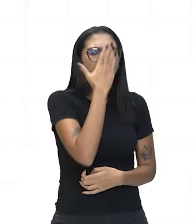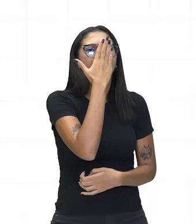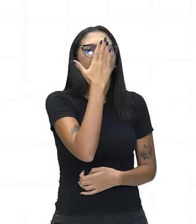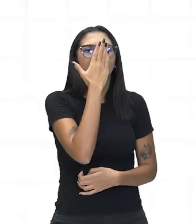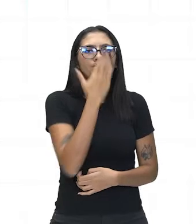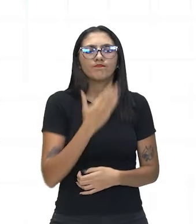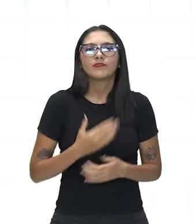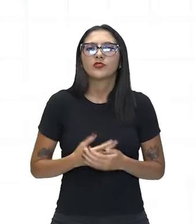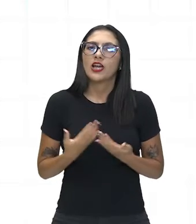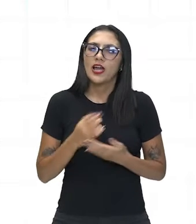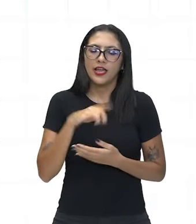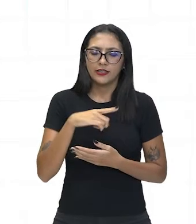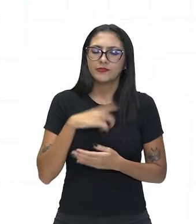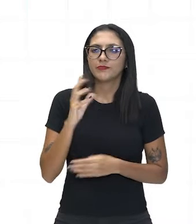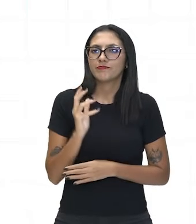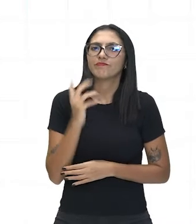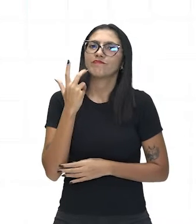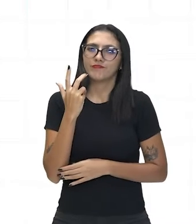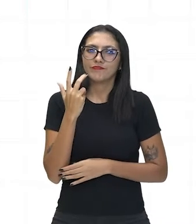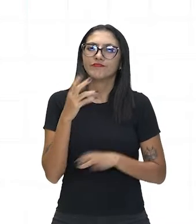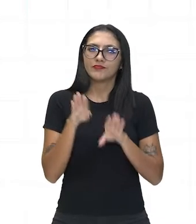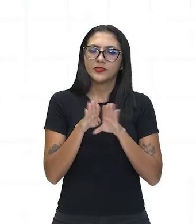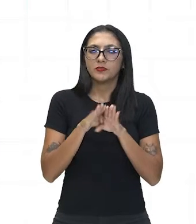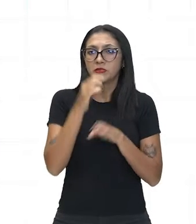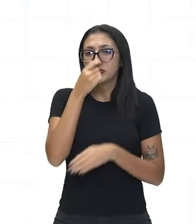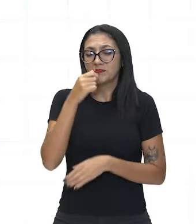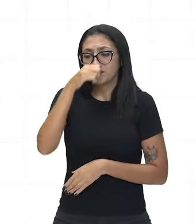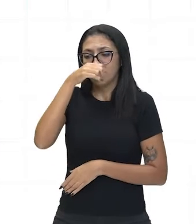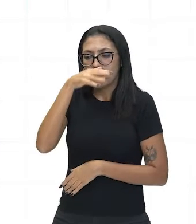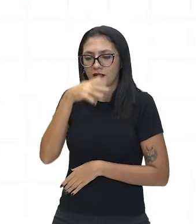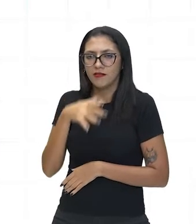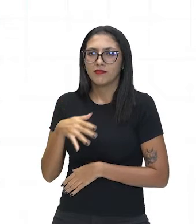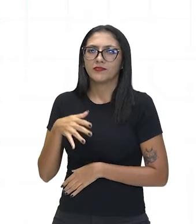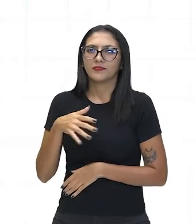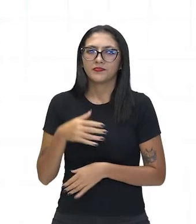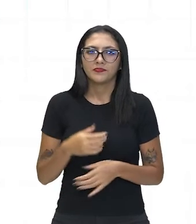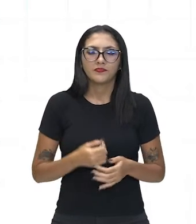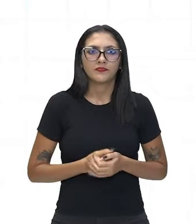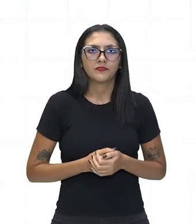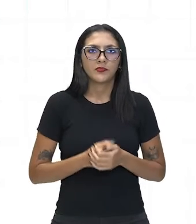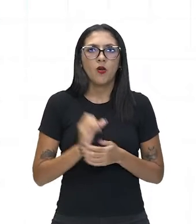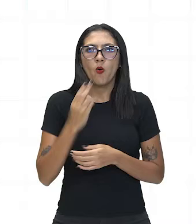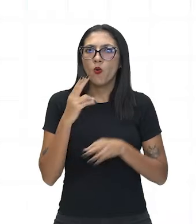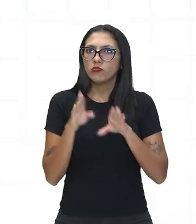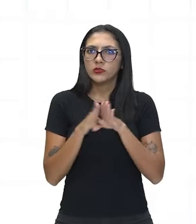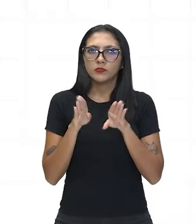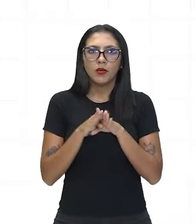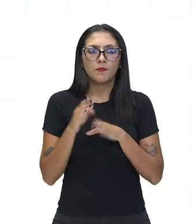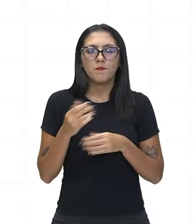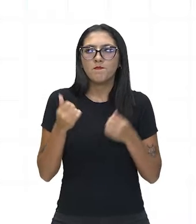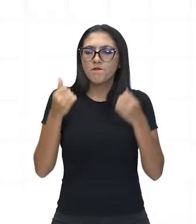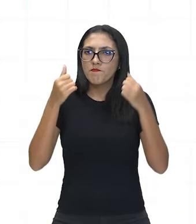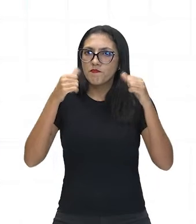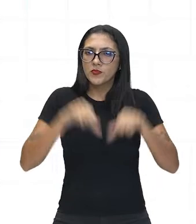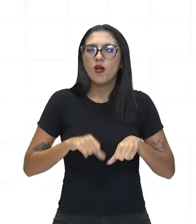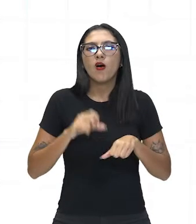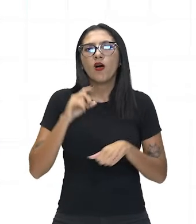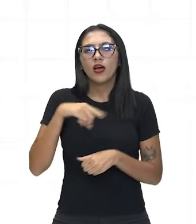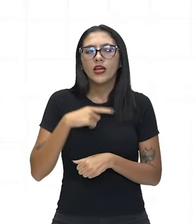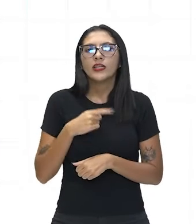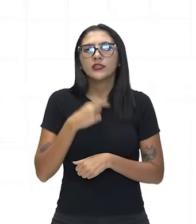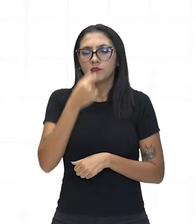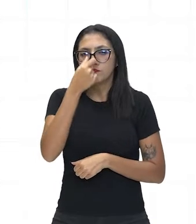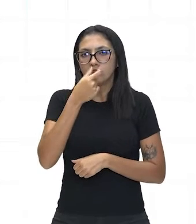ocorrer o sangramento nasal. Então, em um acidente mais grave, por exemplo, esse sangramento nasal ele